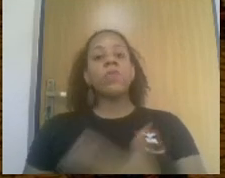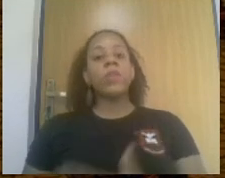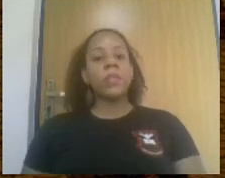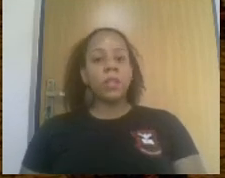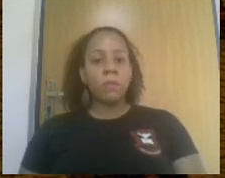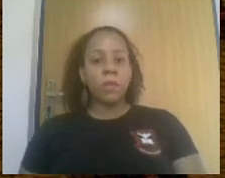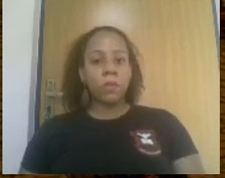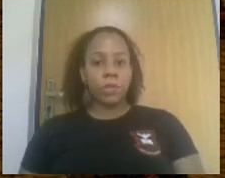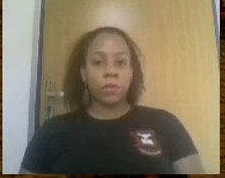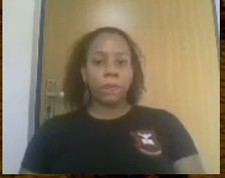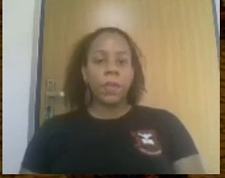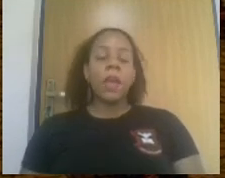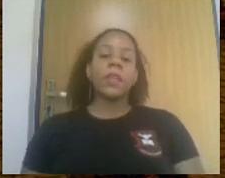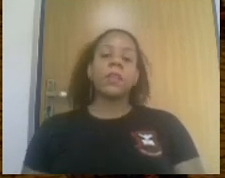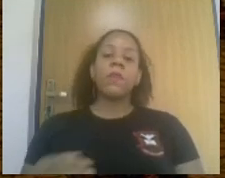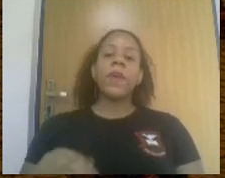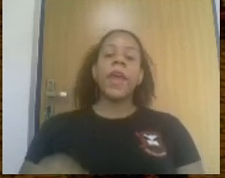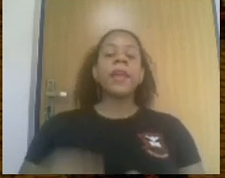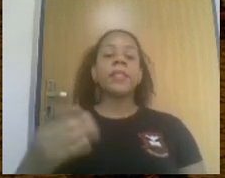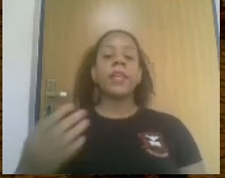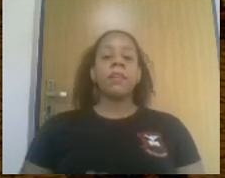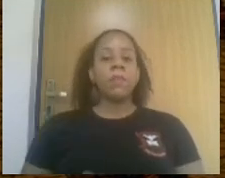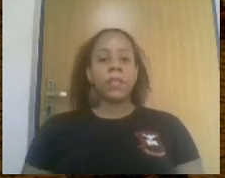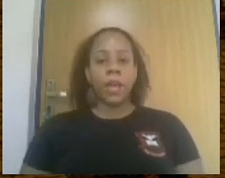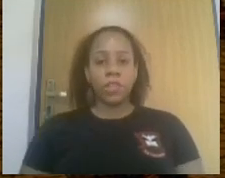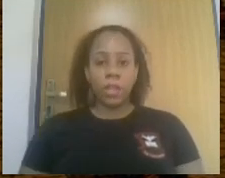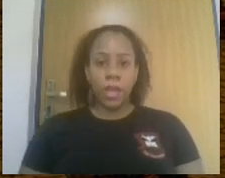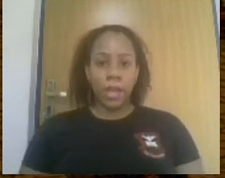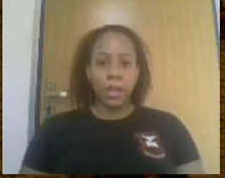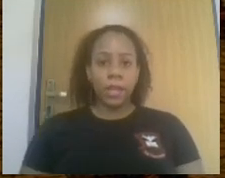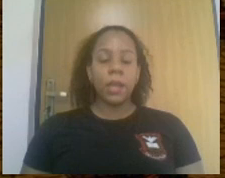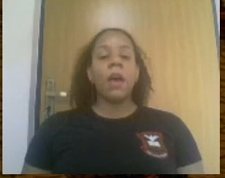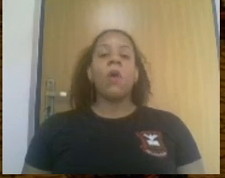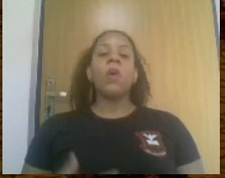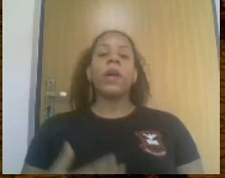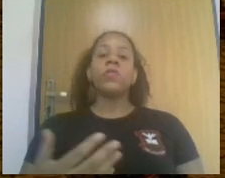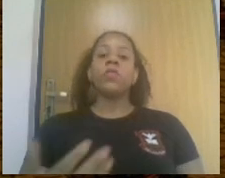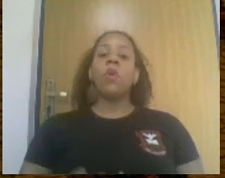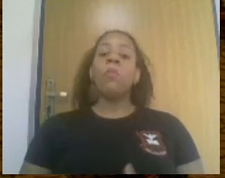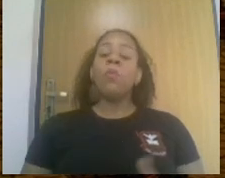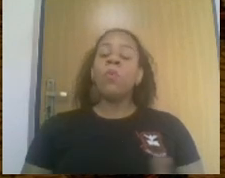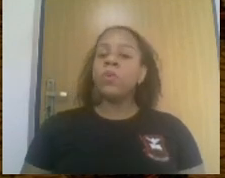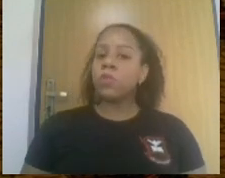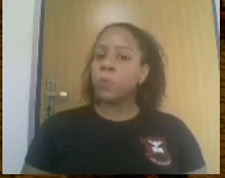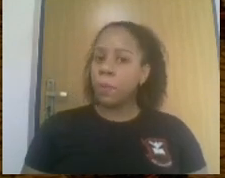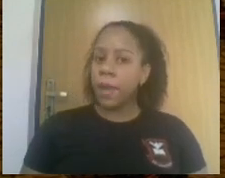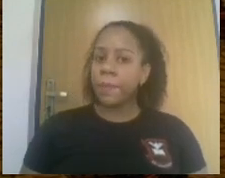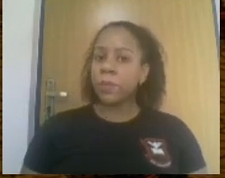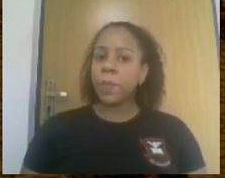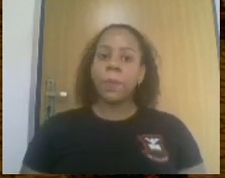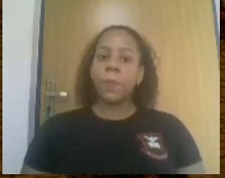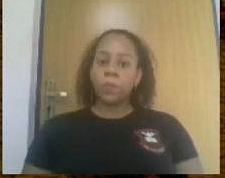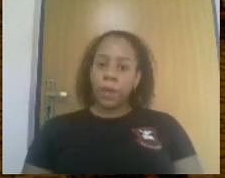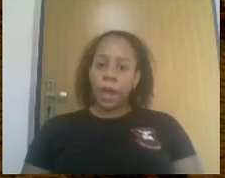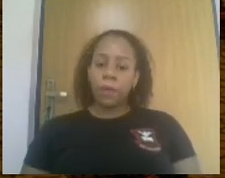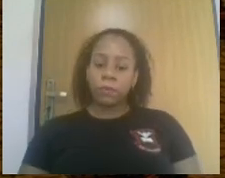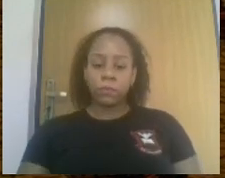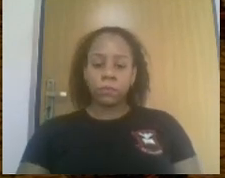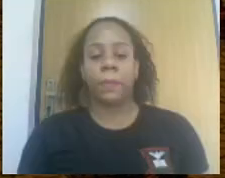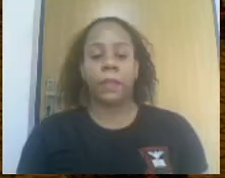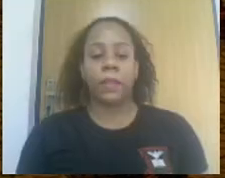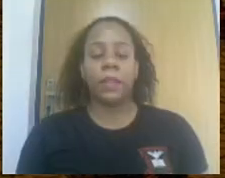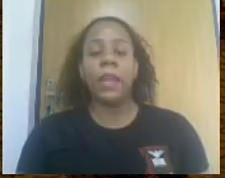tinha muitos inimigos. Então, essa inimizade dele ocasionou muitos problemas para